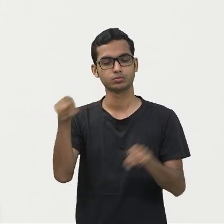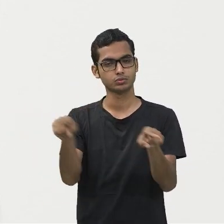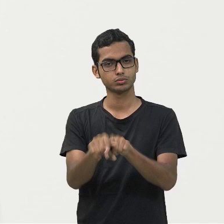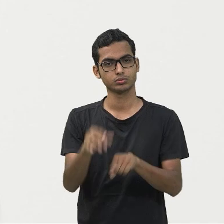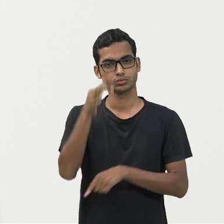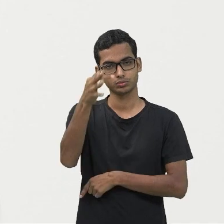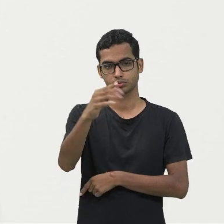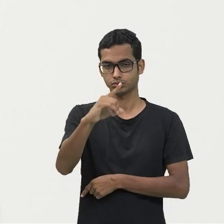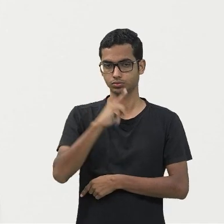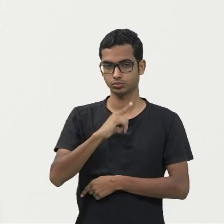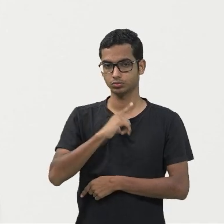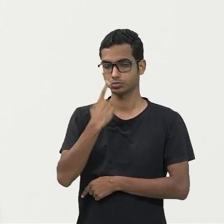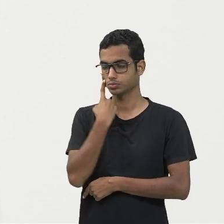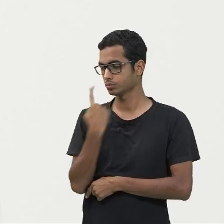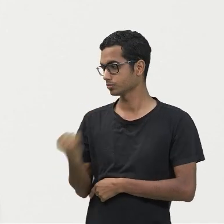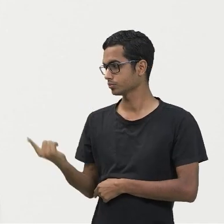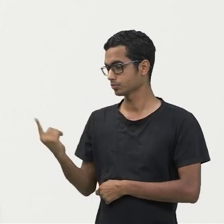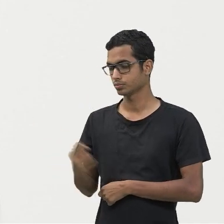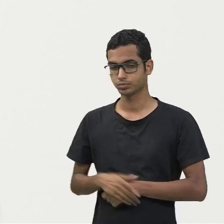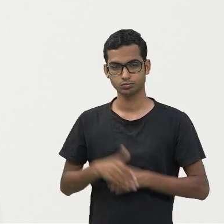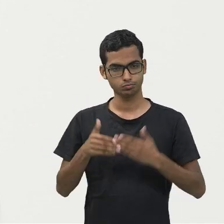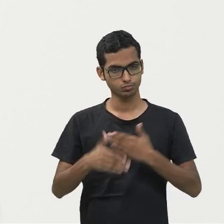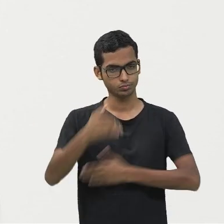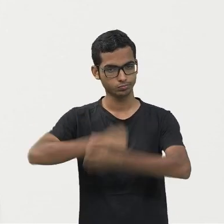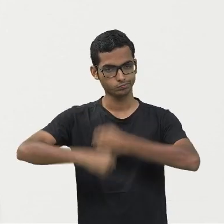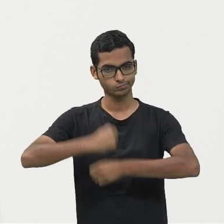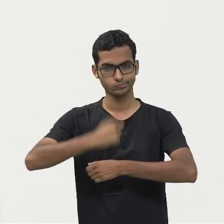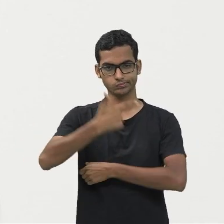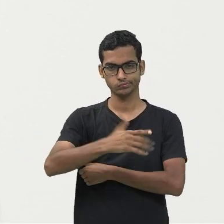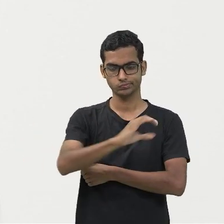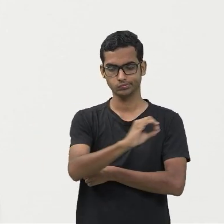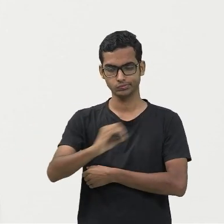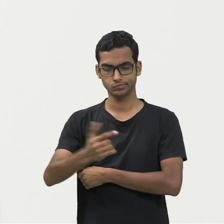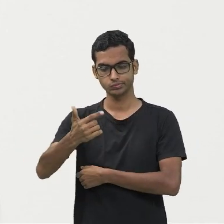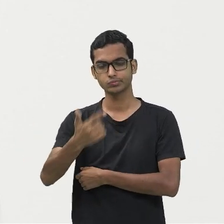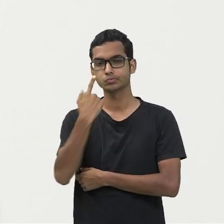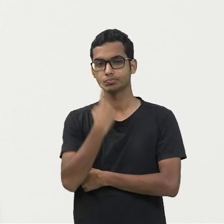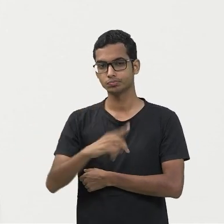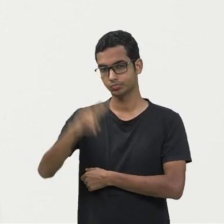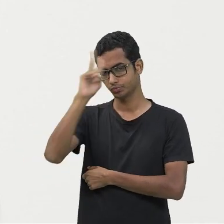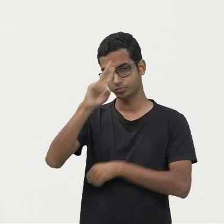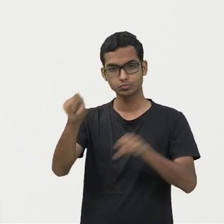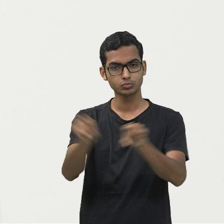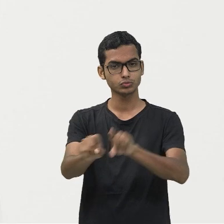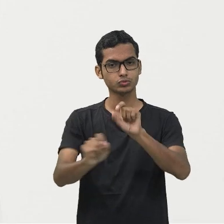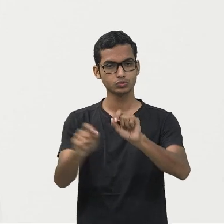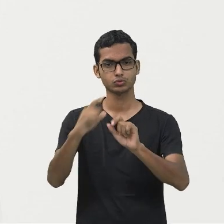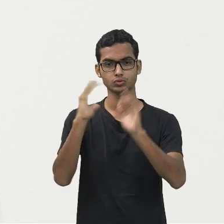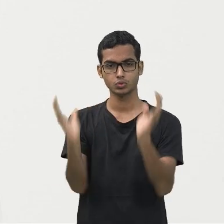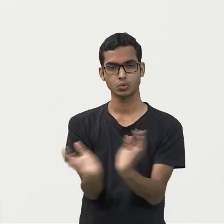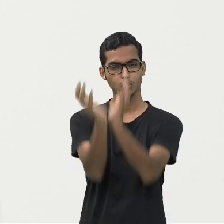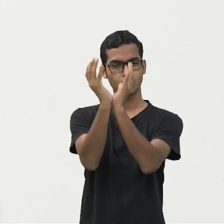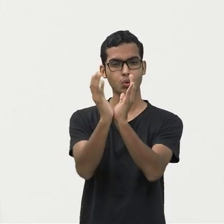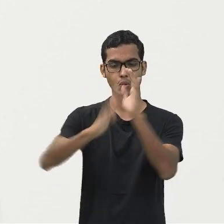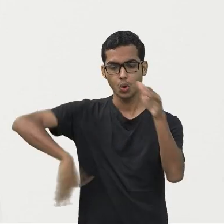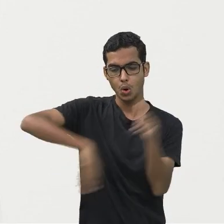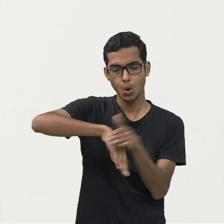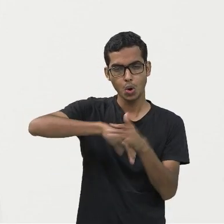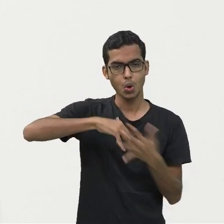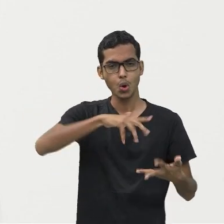Então, a gente inicia aí, ó, pelo 2002, né? Que é a partir de 2002, e a gente sabe que a Copa